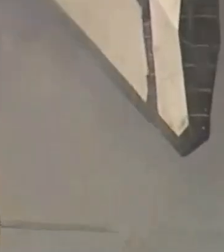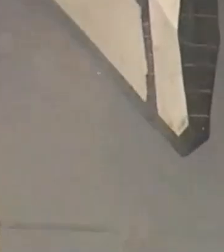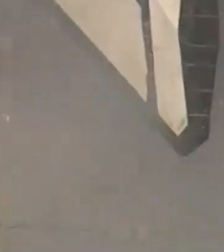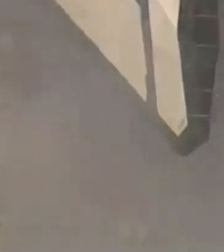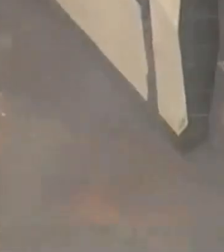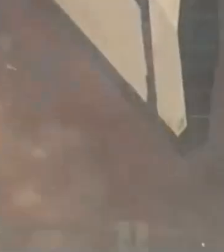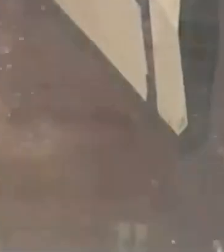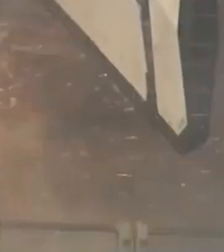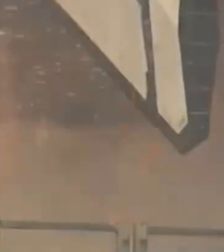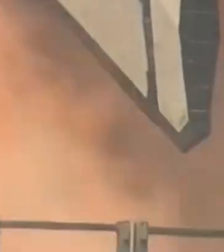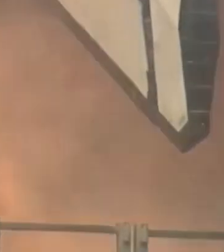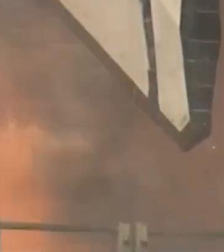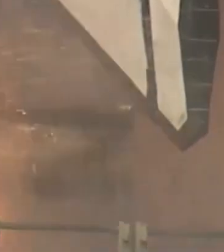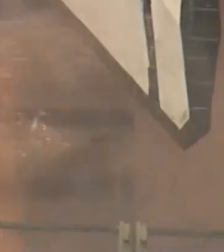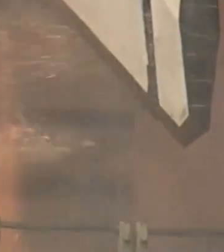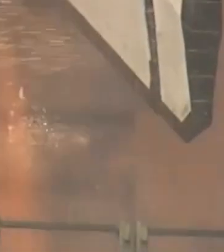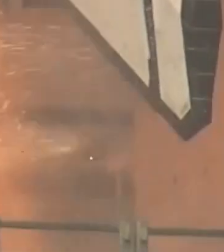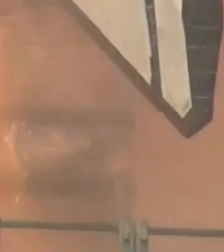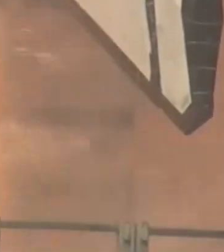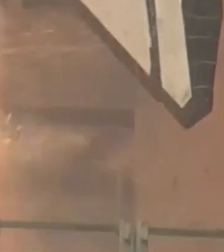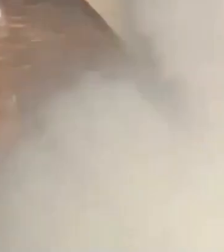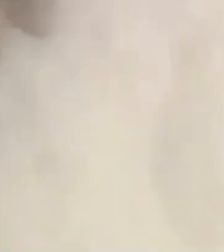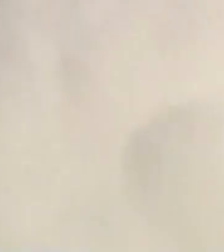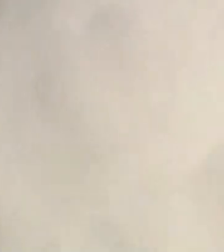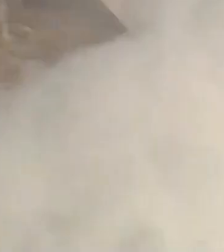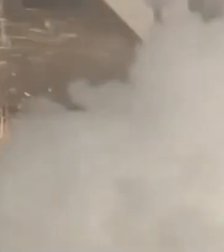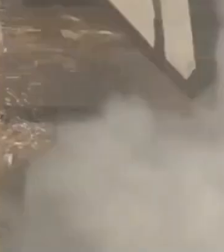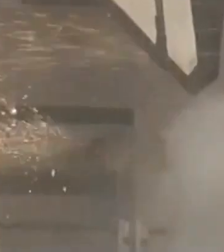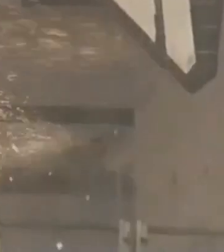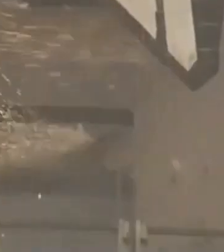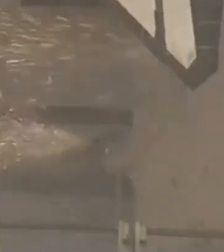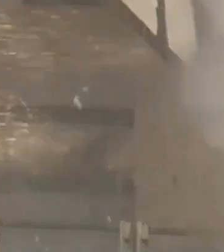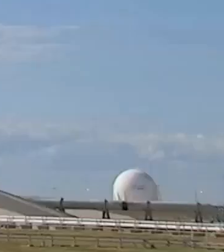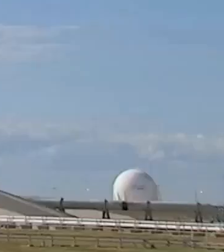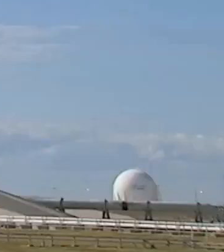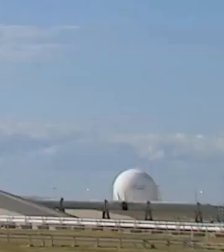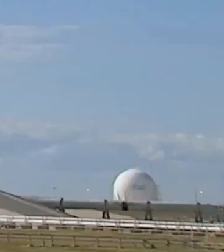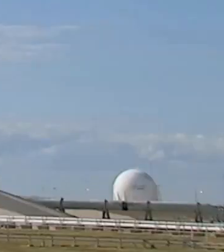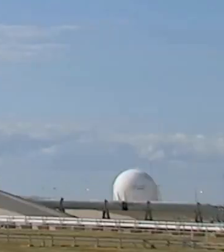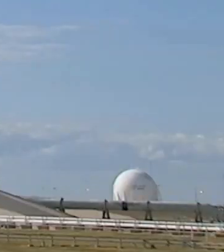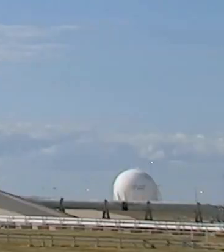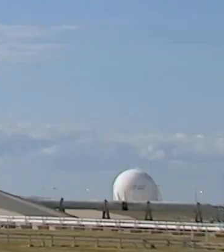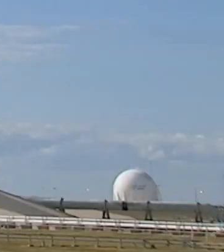6, 5, 4, 3, 2,